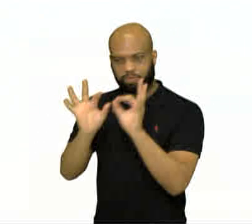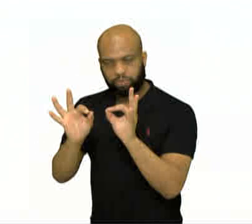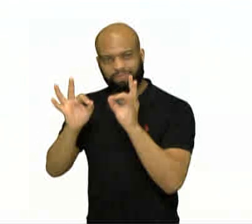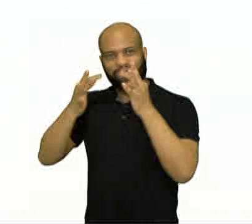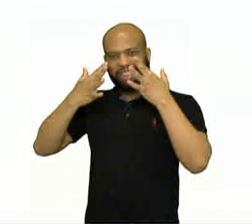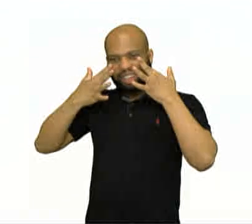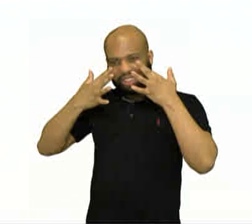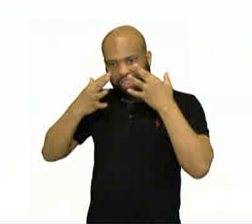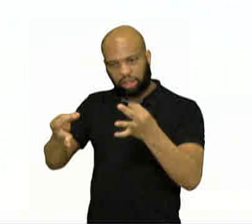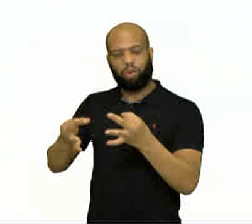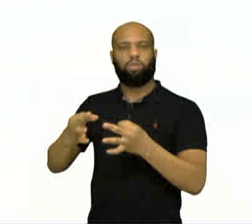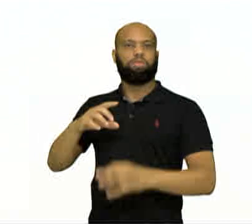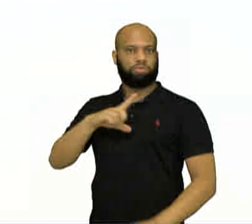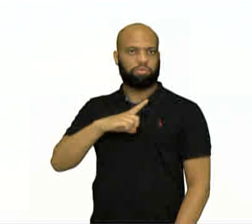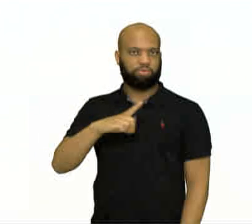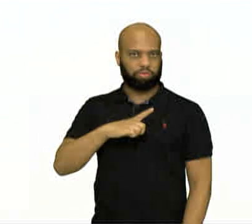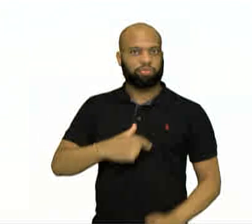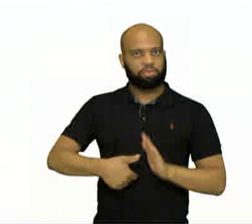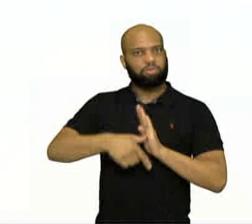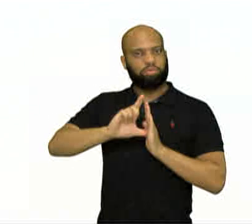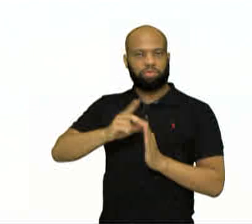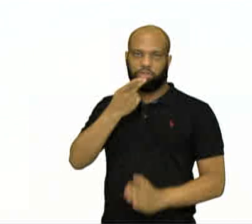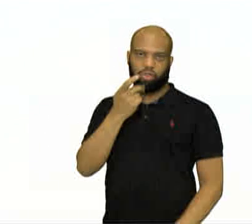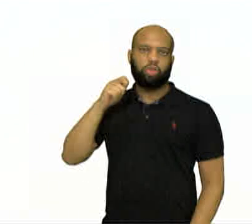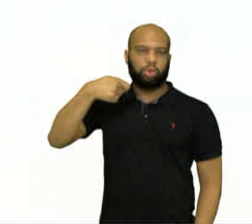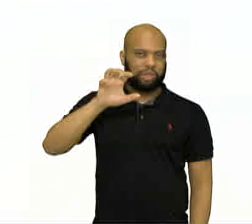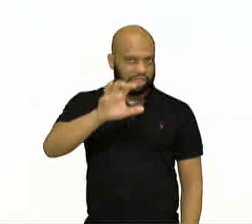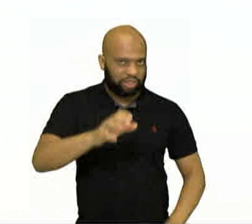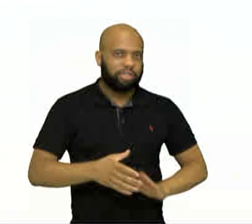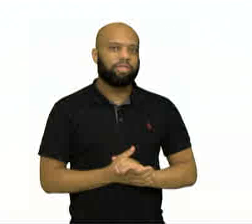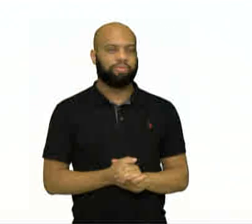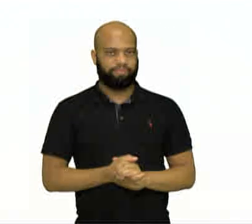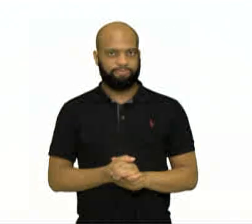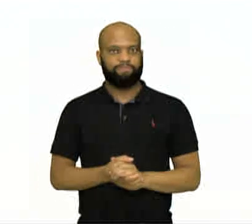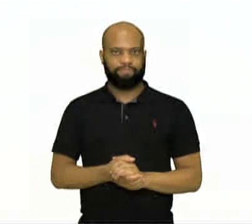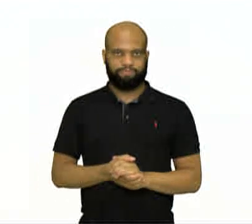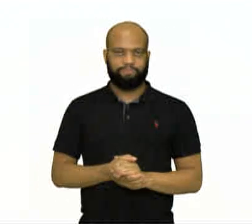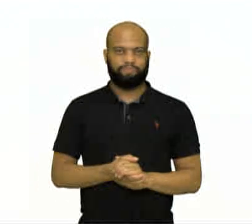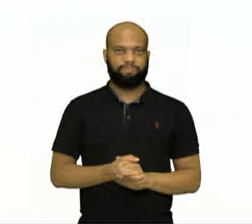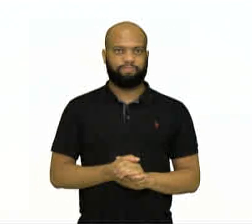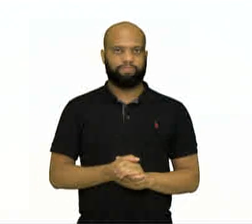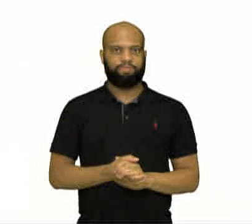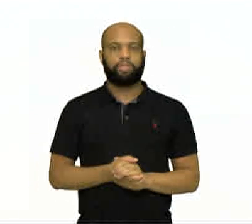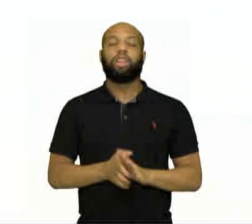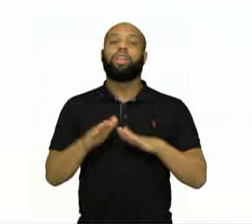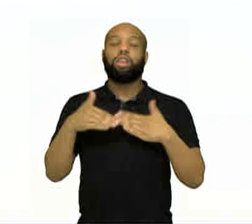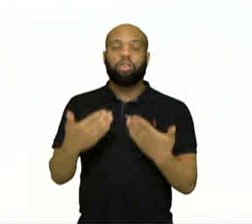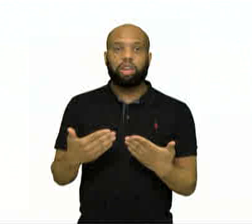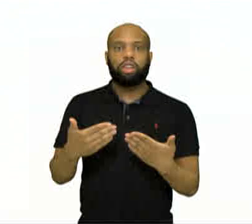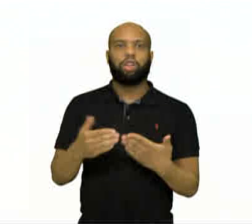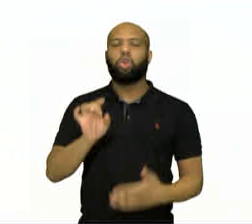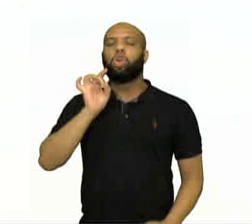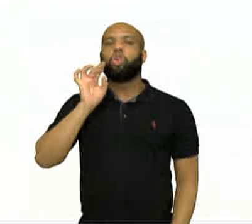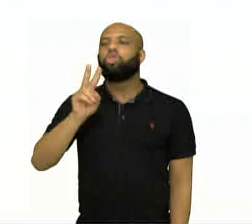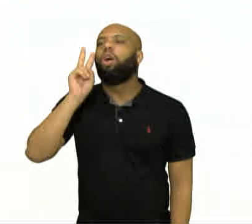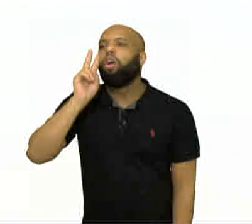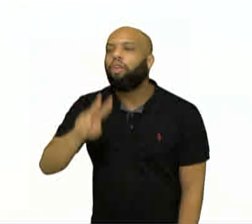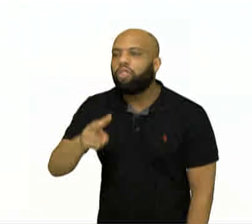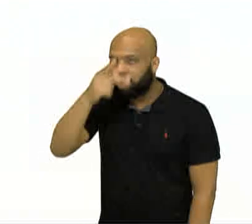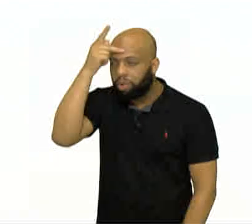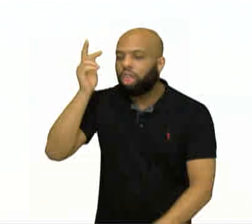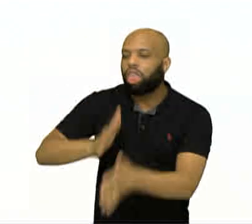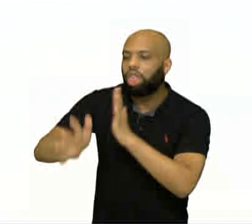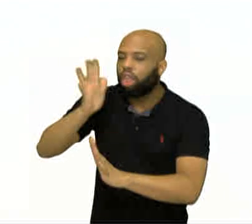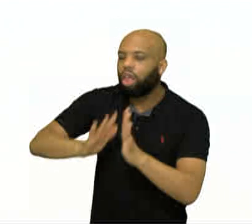fazer a leitura antes de ler? Eu retornei o slide ali? Fica esperto. Não é só ouvir com